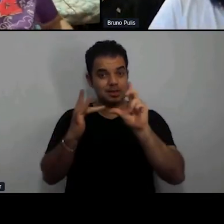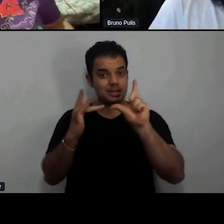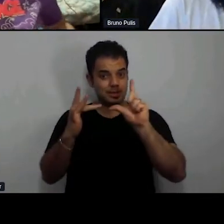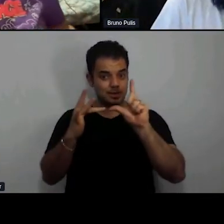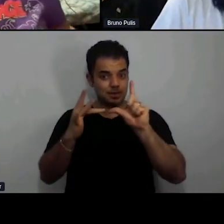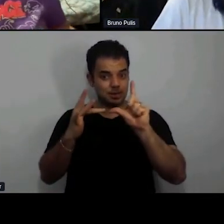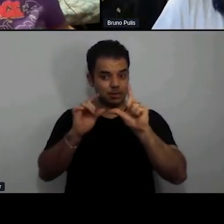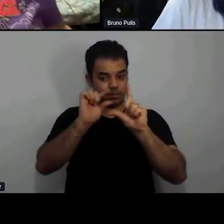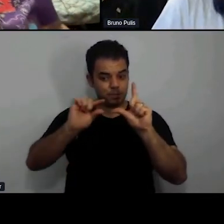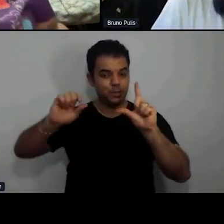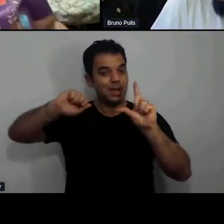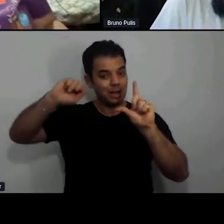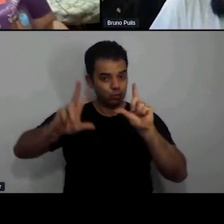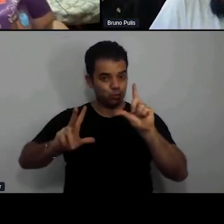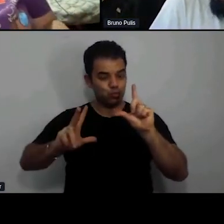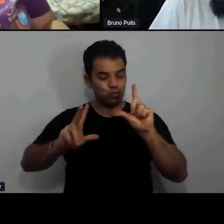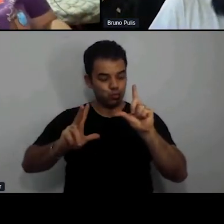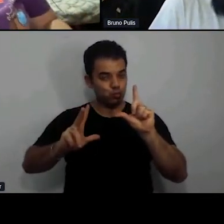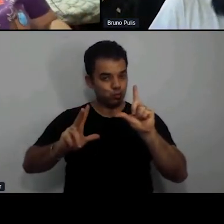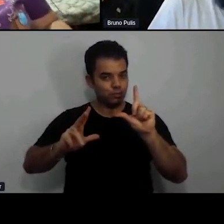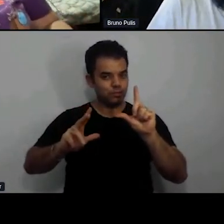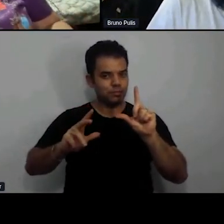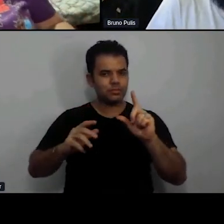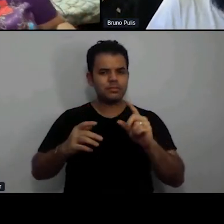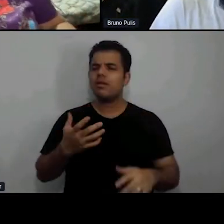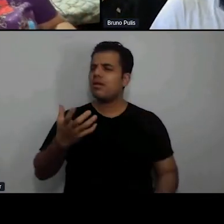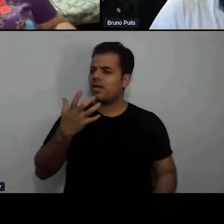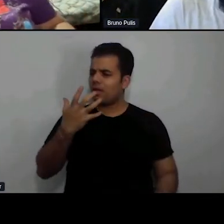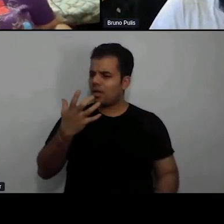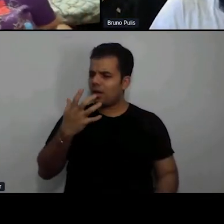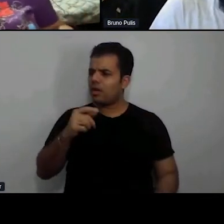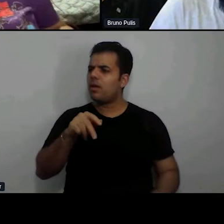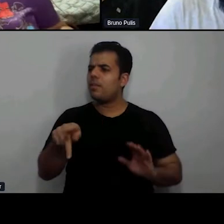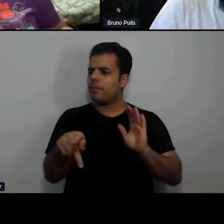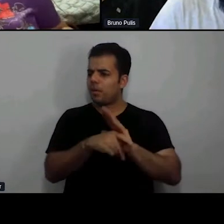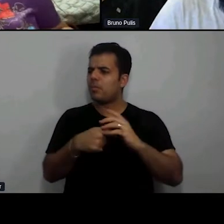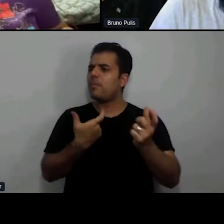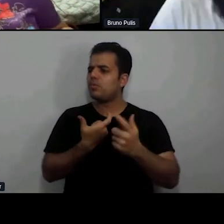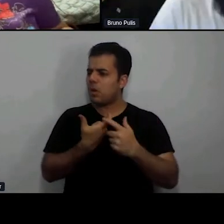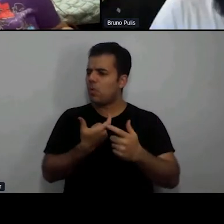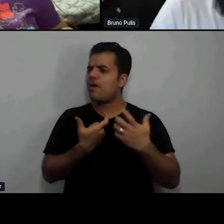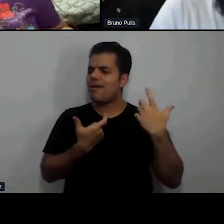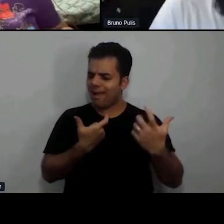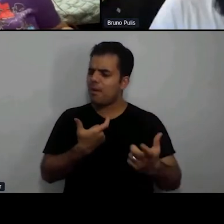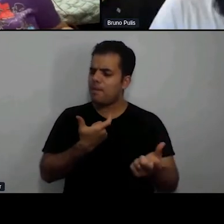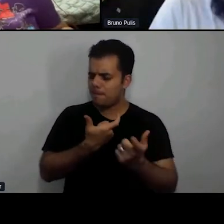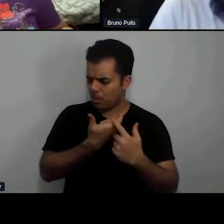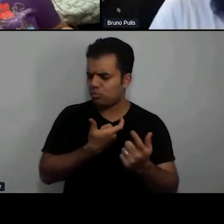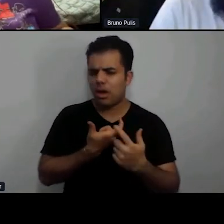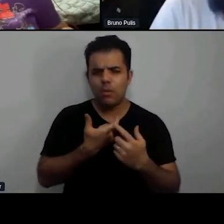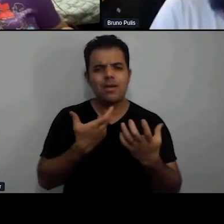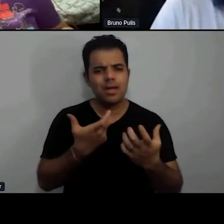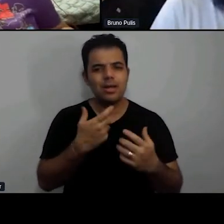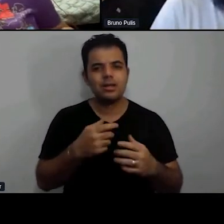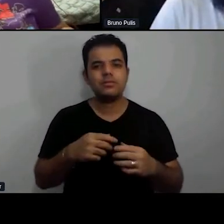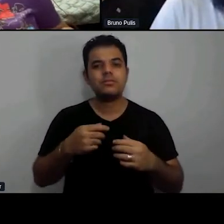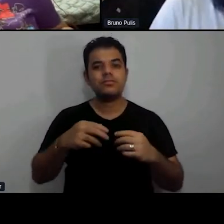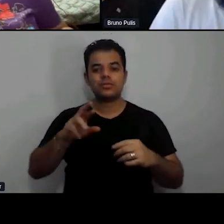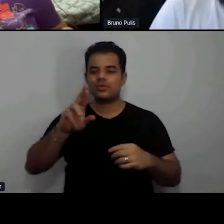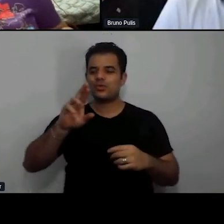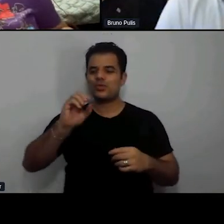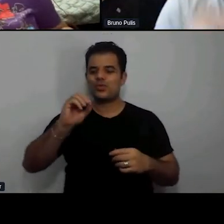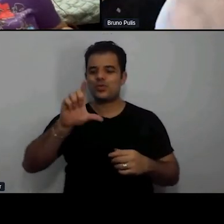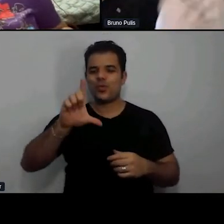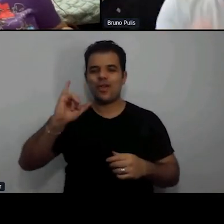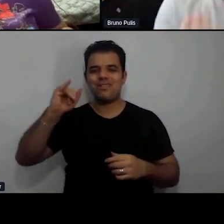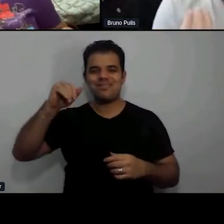aí ele falou assim, eu quero que ele se comporte como um botão. Ele foi lá e colocou um role button, e